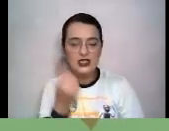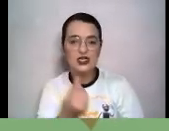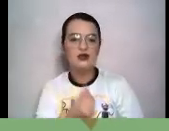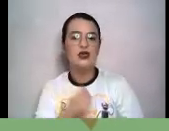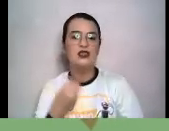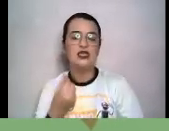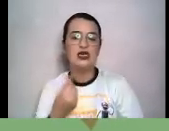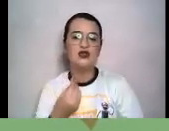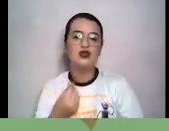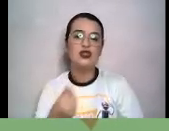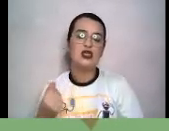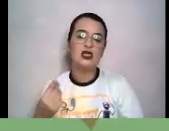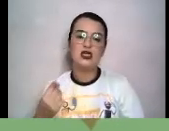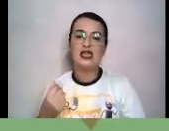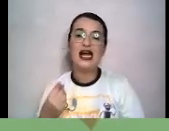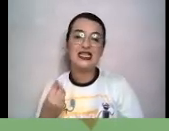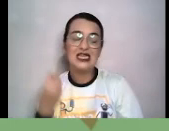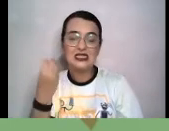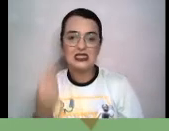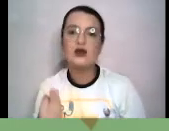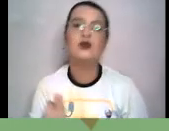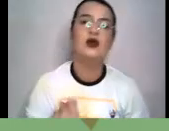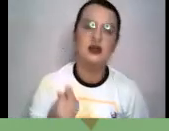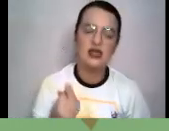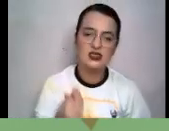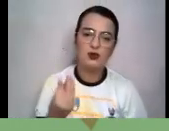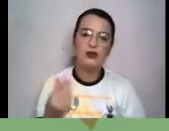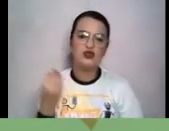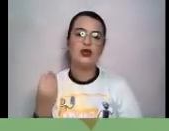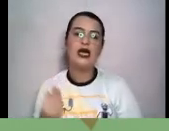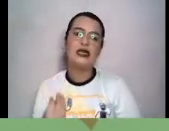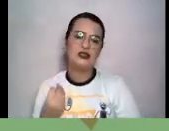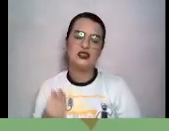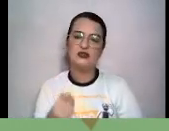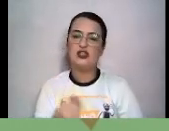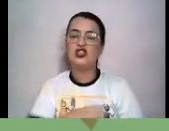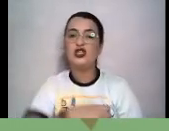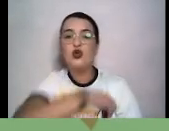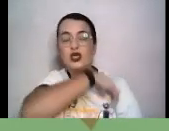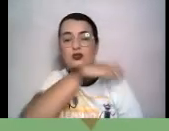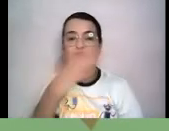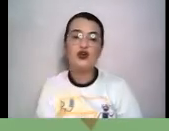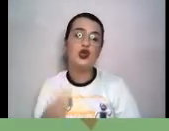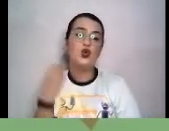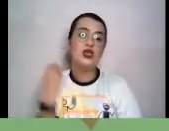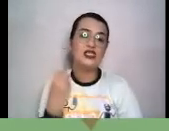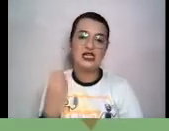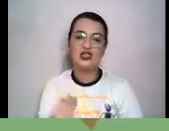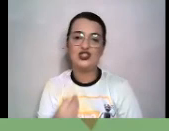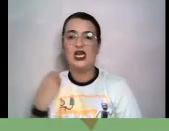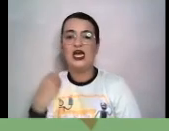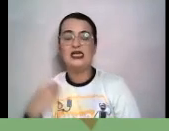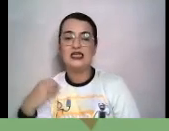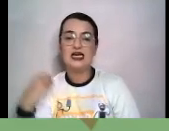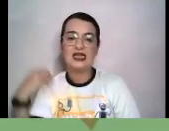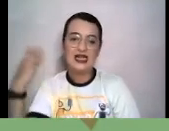essa questão, certo, da radiação das bombas nucleares. Vocês imaginem como foi o